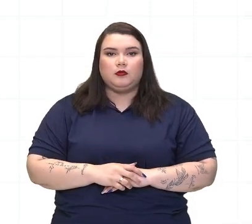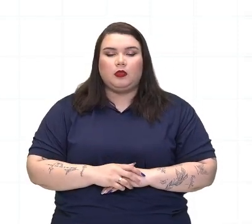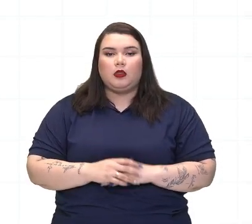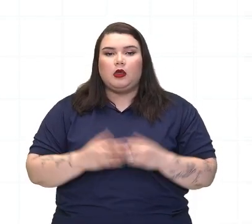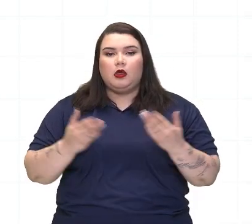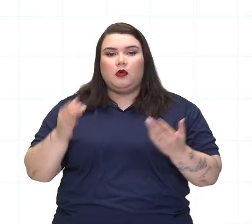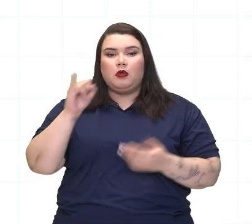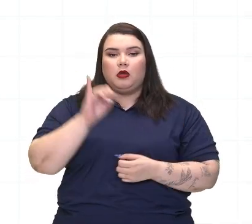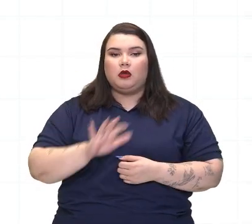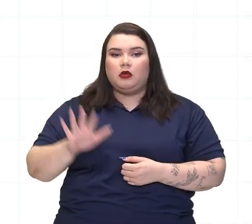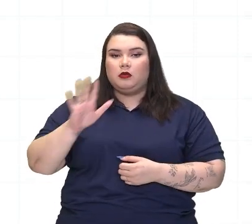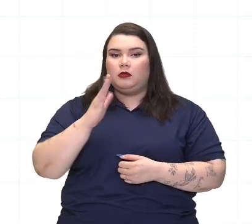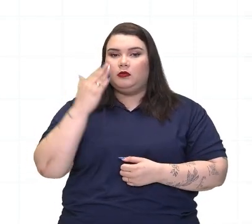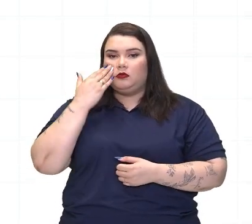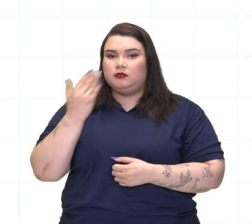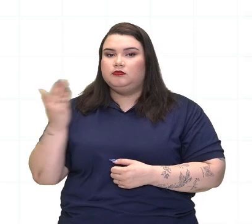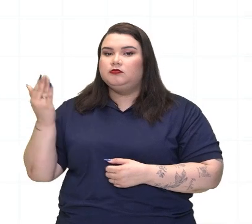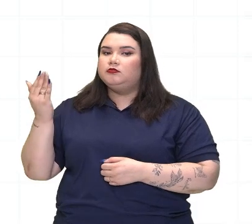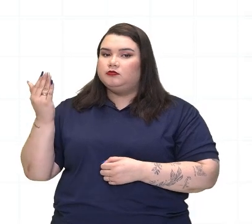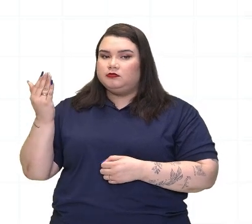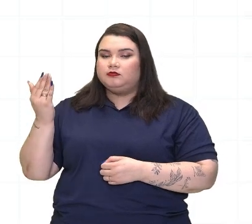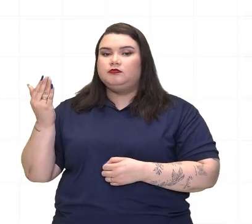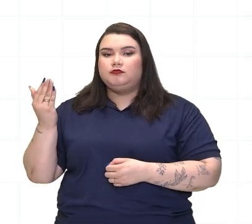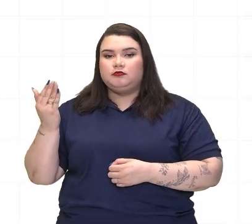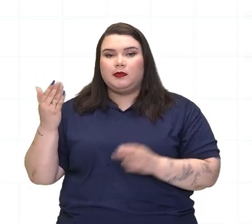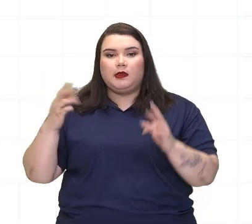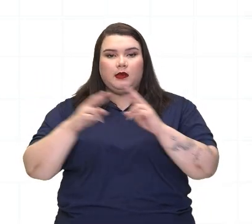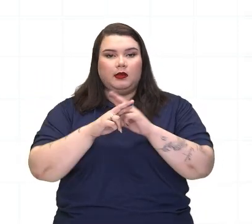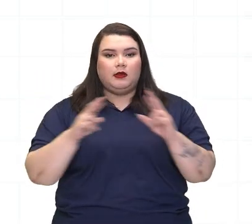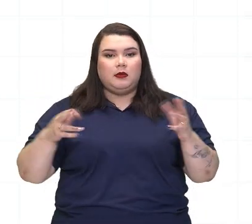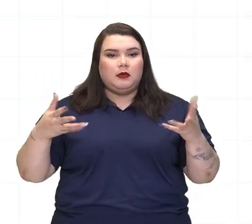ilustração, né? Muito mais que guardiões da nossa floresta, temos essa belíssima